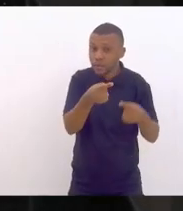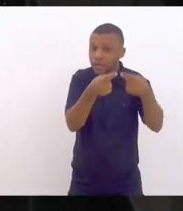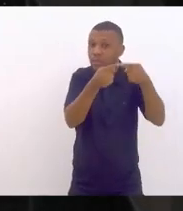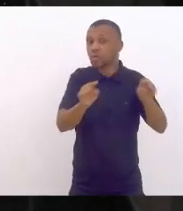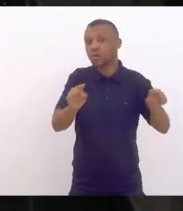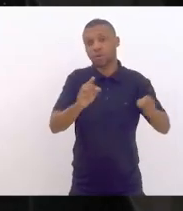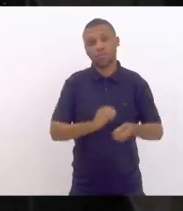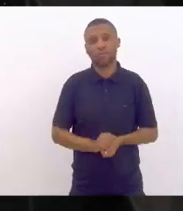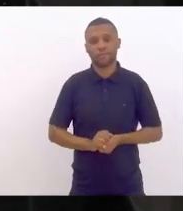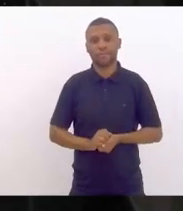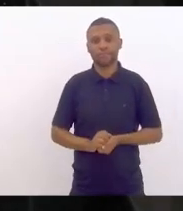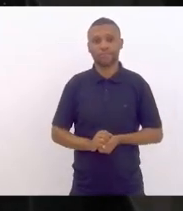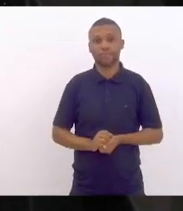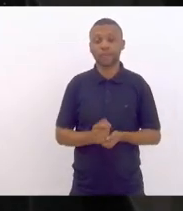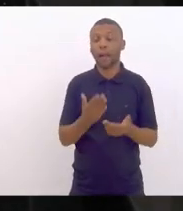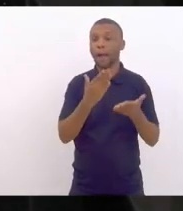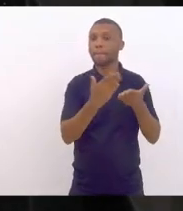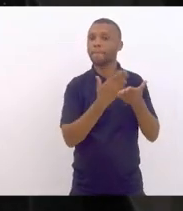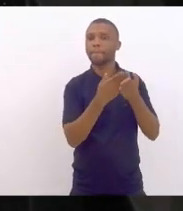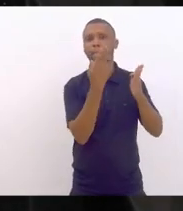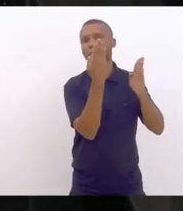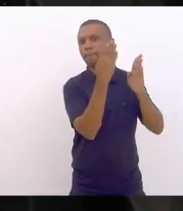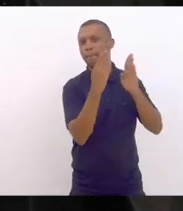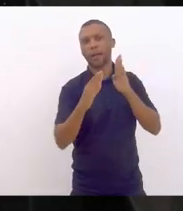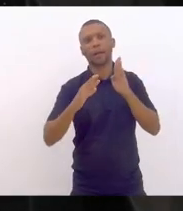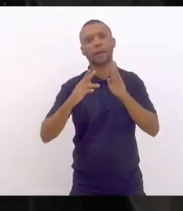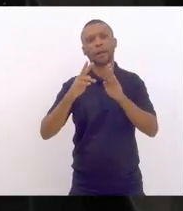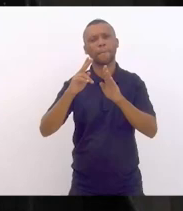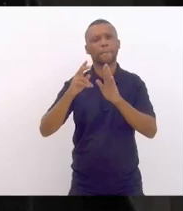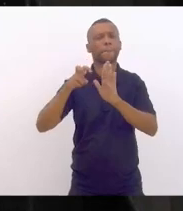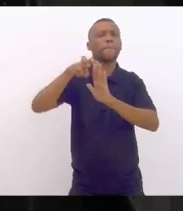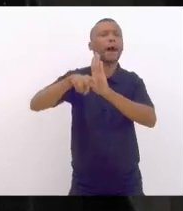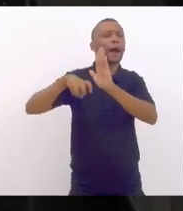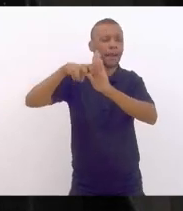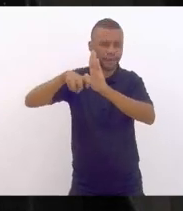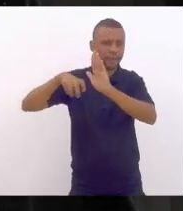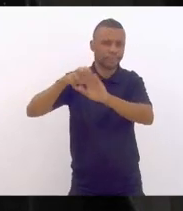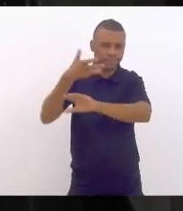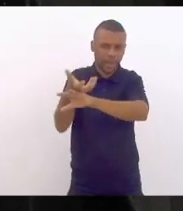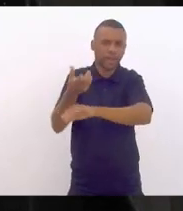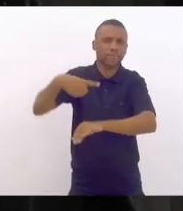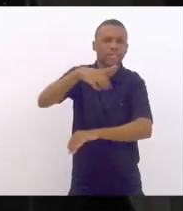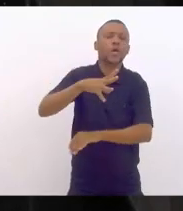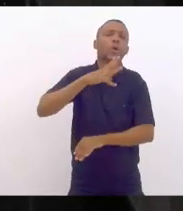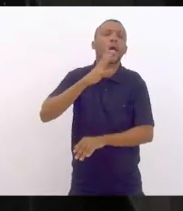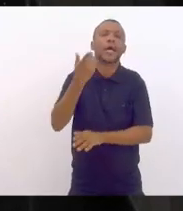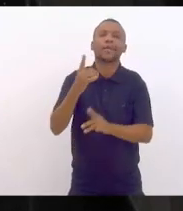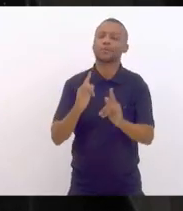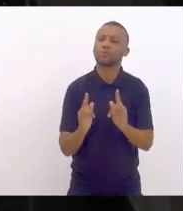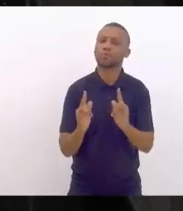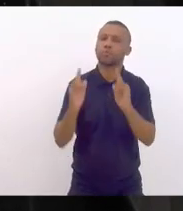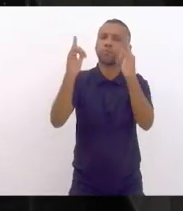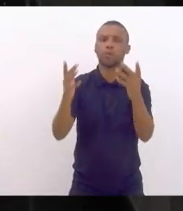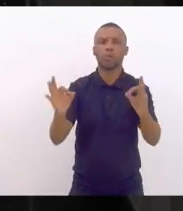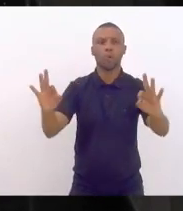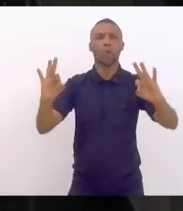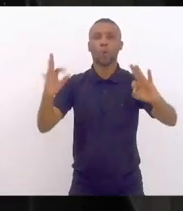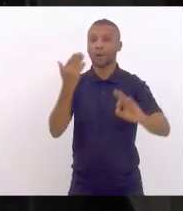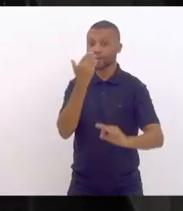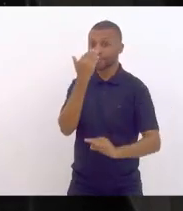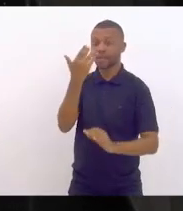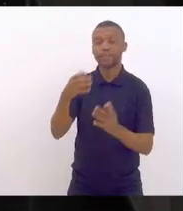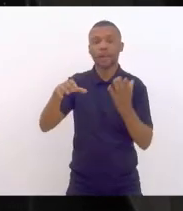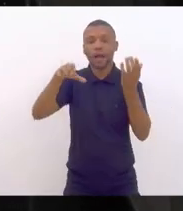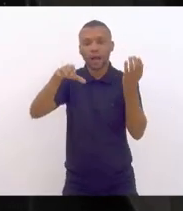fechou a biblioteca Popular a biblioteca parque melhor dizendo vossa excelência conhece muito bem o lindo edifício em frente à Câmara Municipal